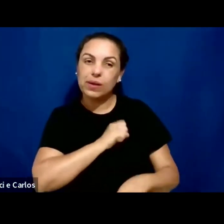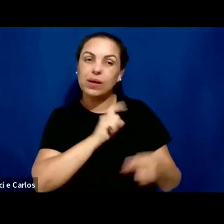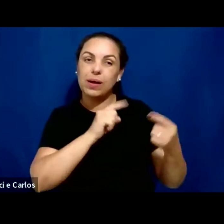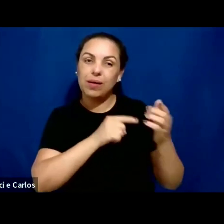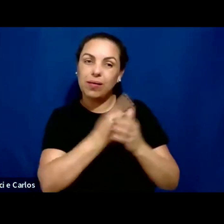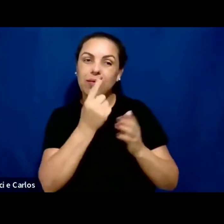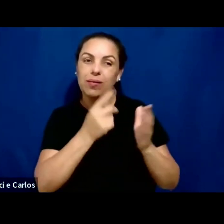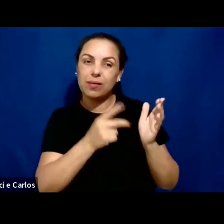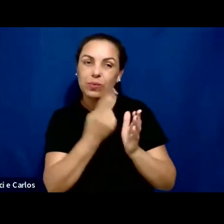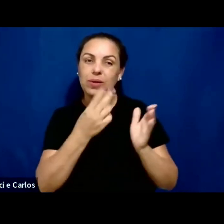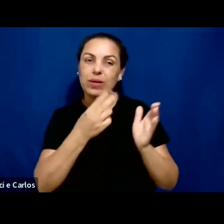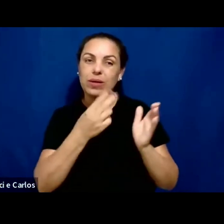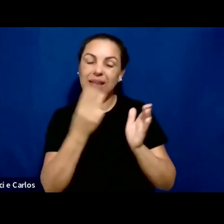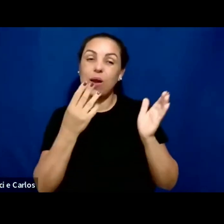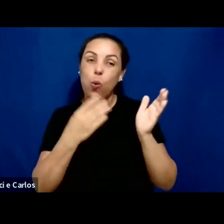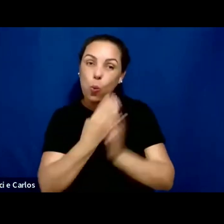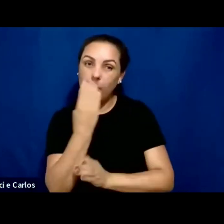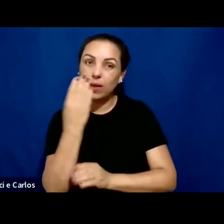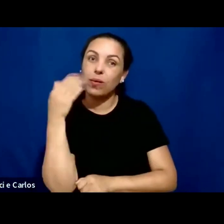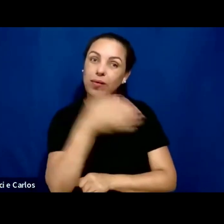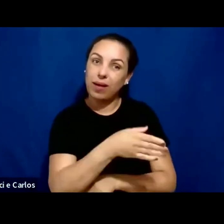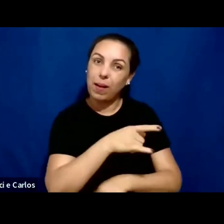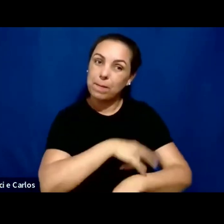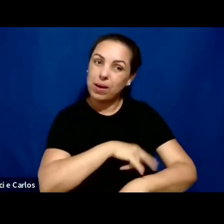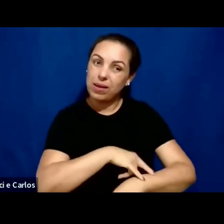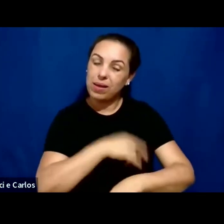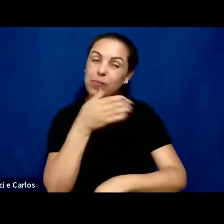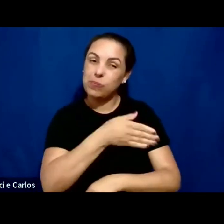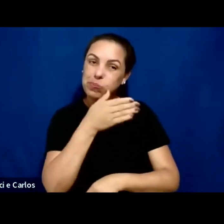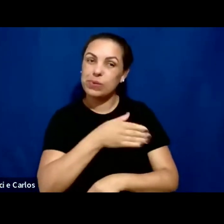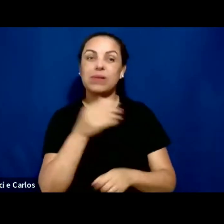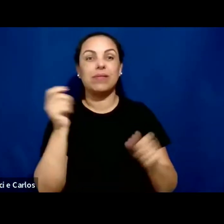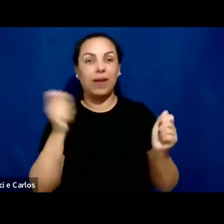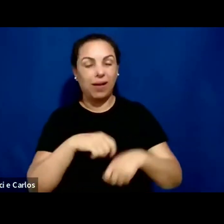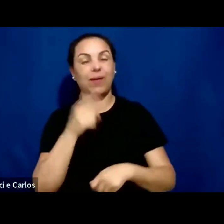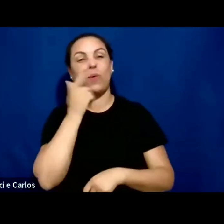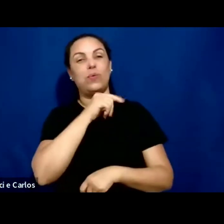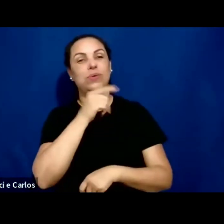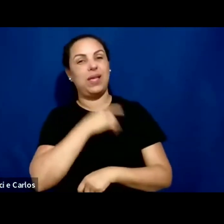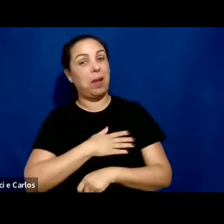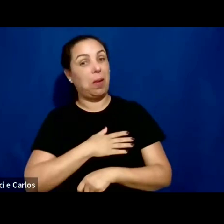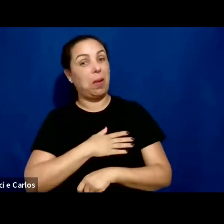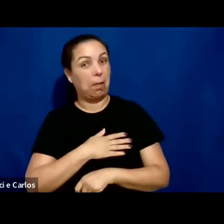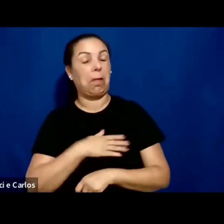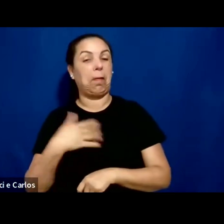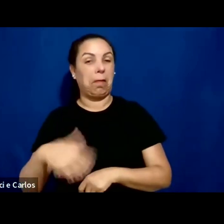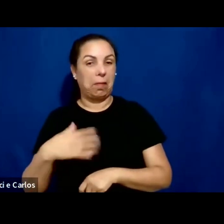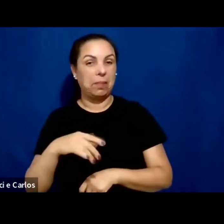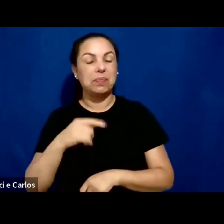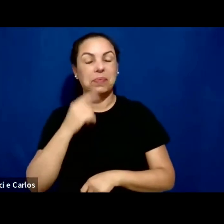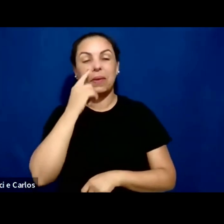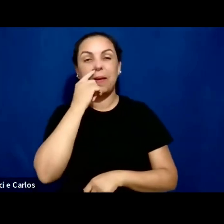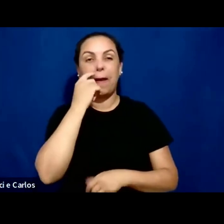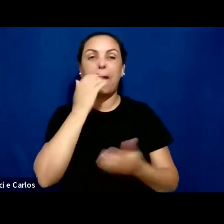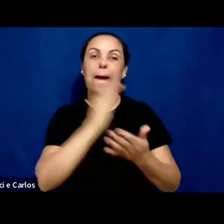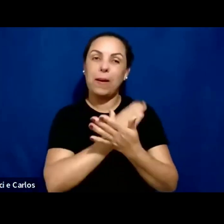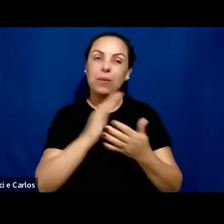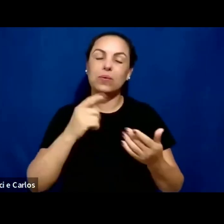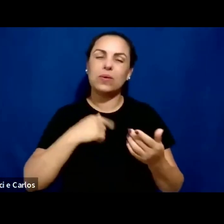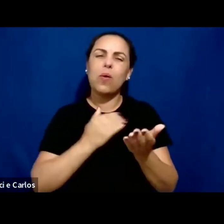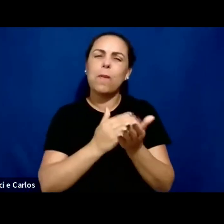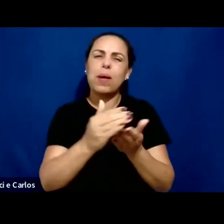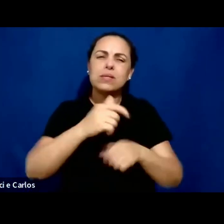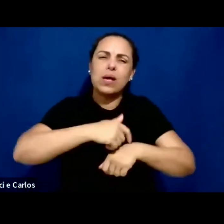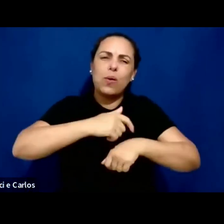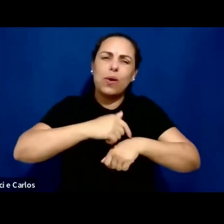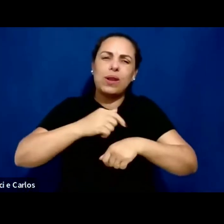campeões aqui da Timol, já entrando para esse clube. É só treinar. Começa a treinar de 5 a 7 da manhã. Comece